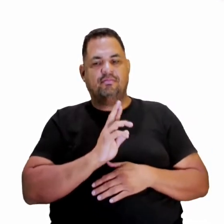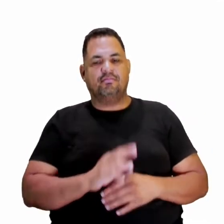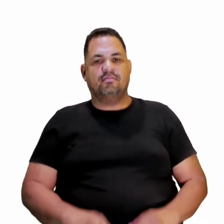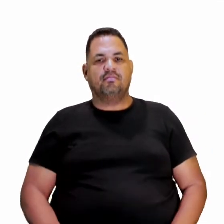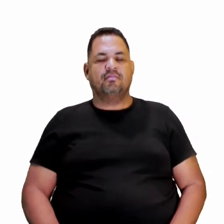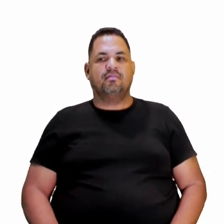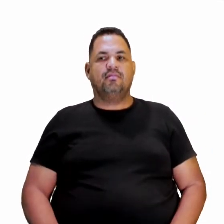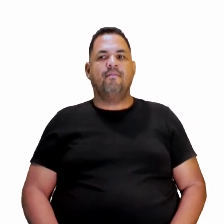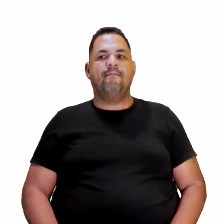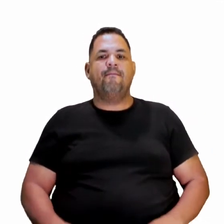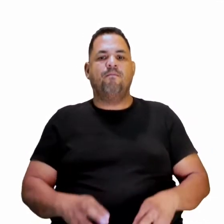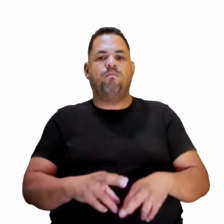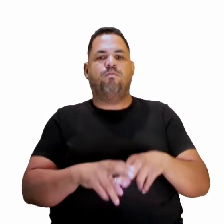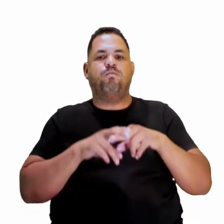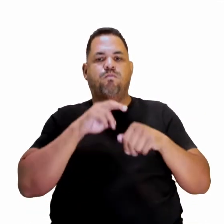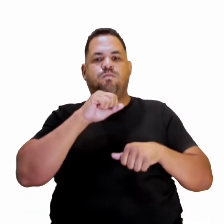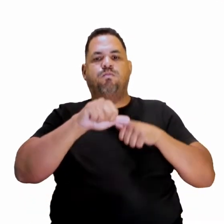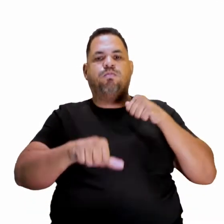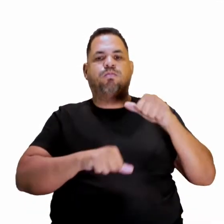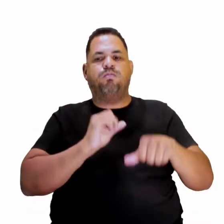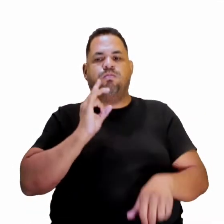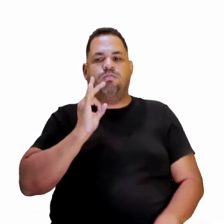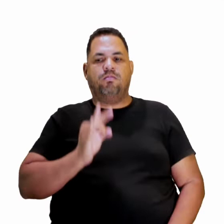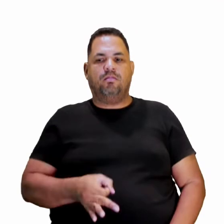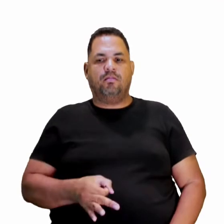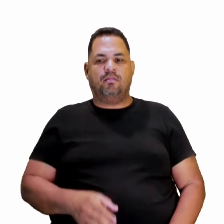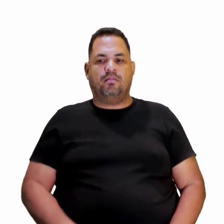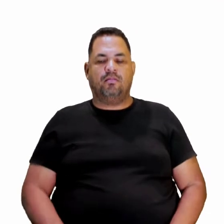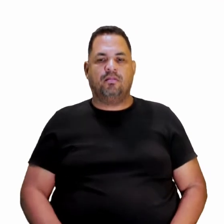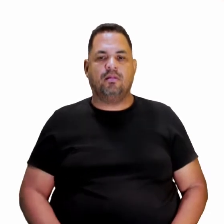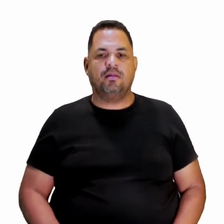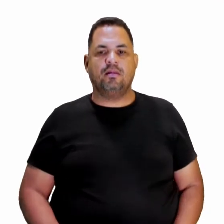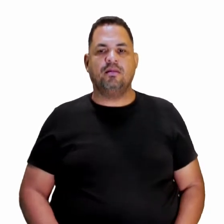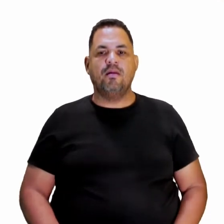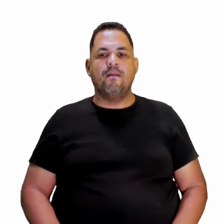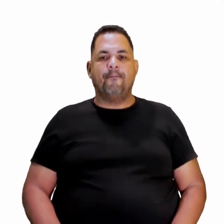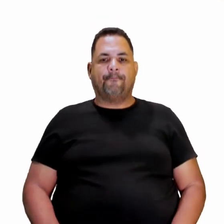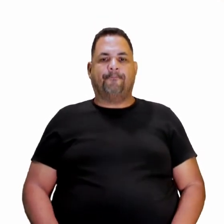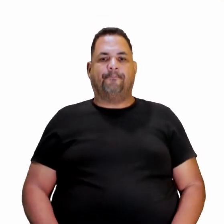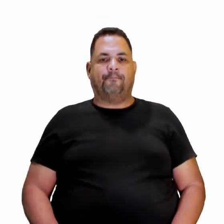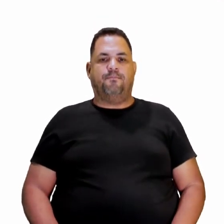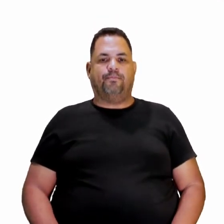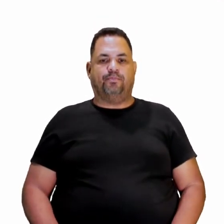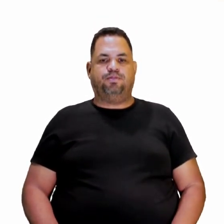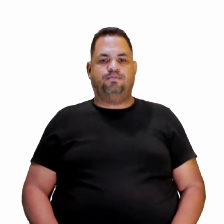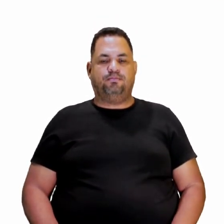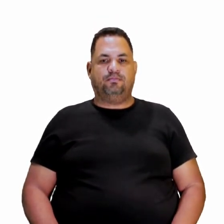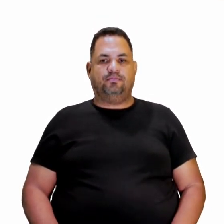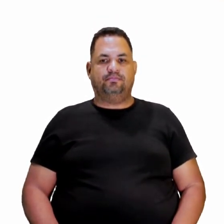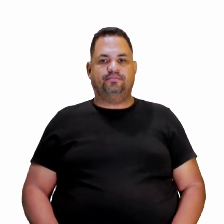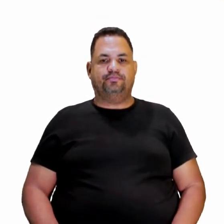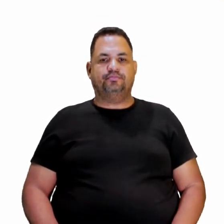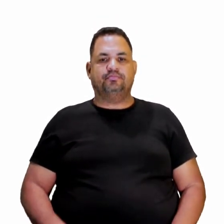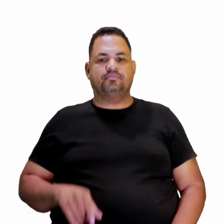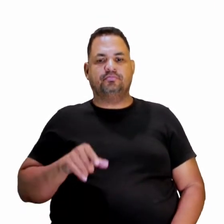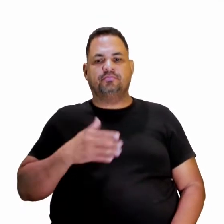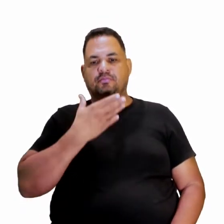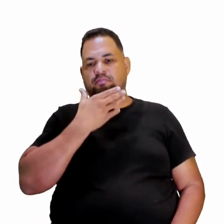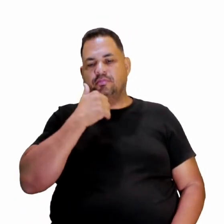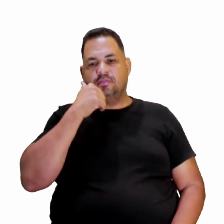você, entendeu? Então, por isso que eu troquei. Certo? Did she work in a cafe? Ou seja, ela